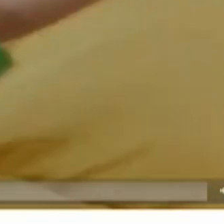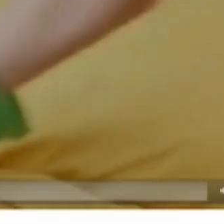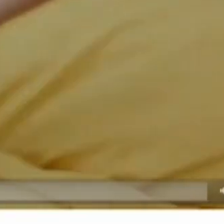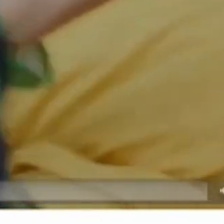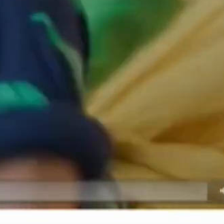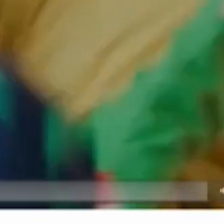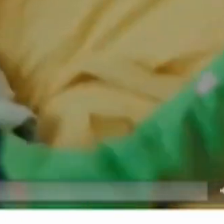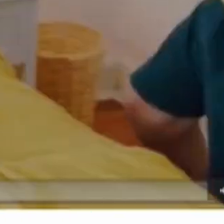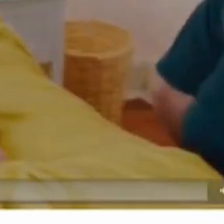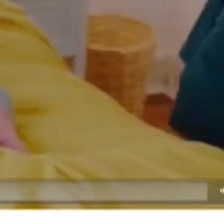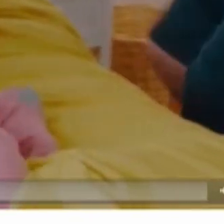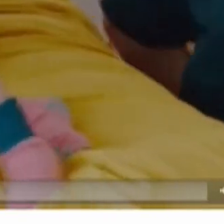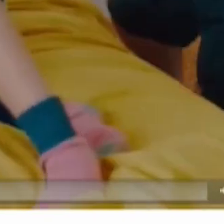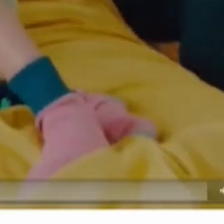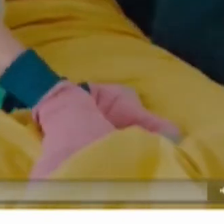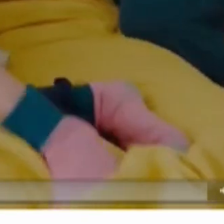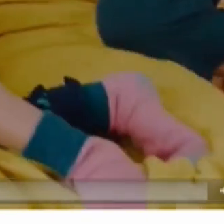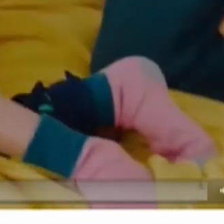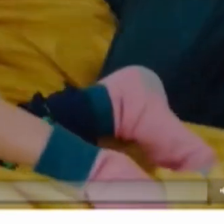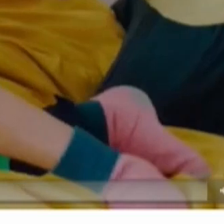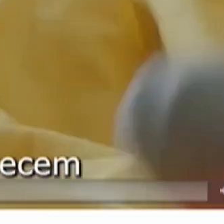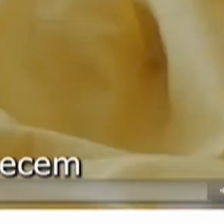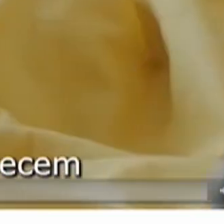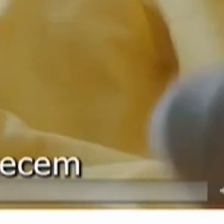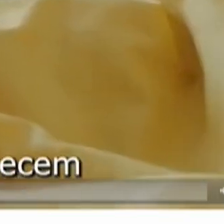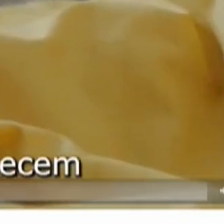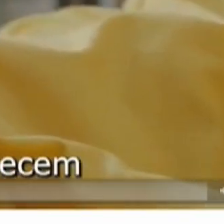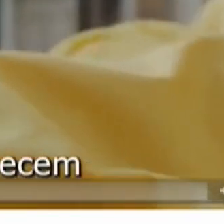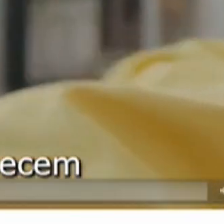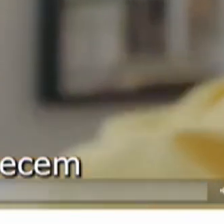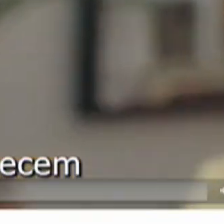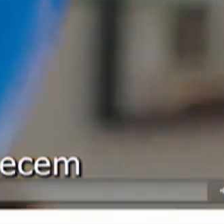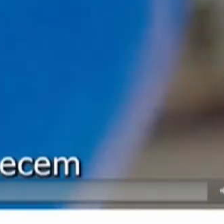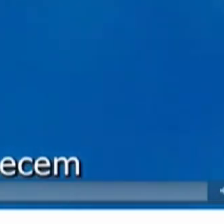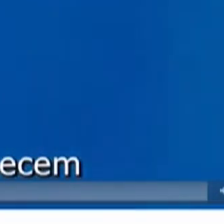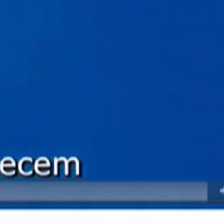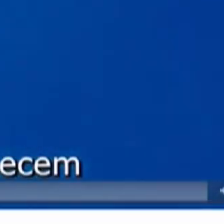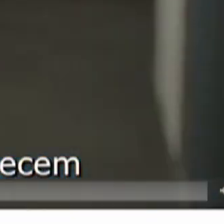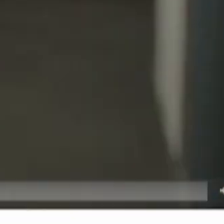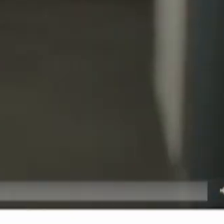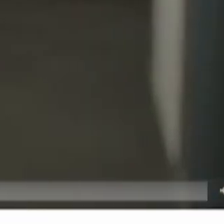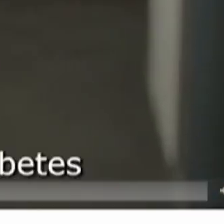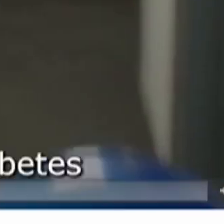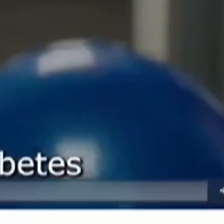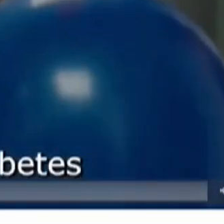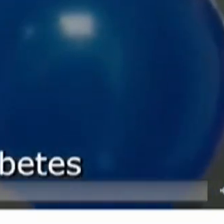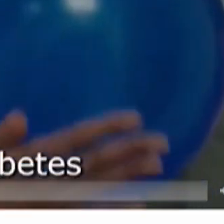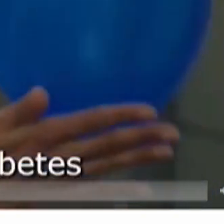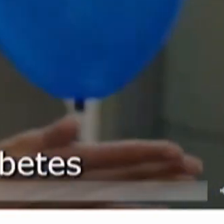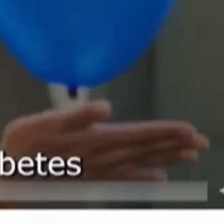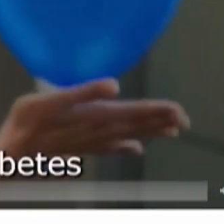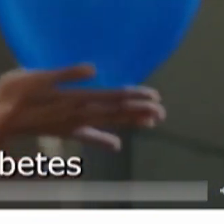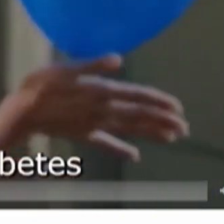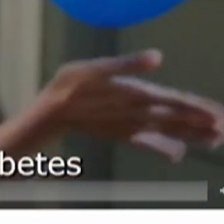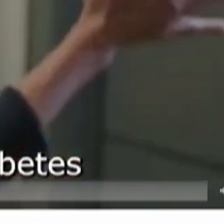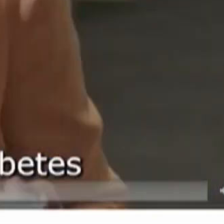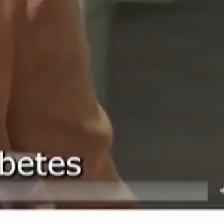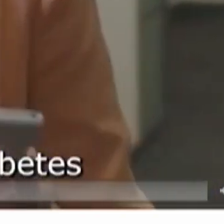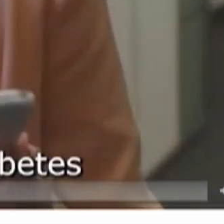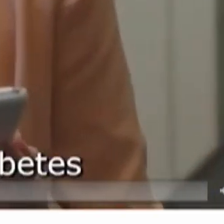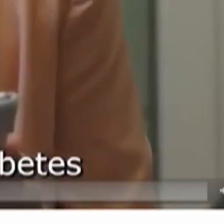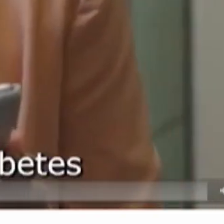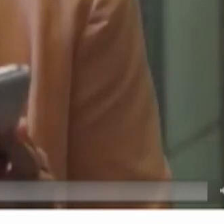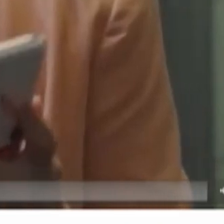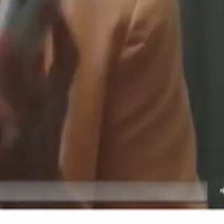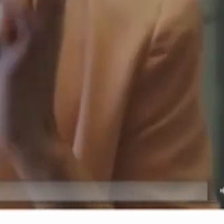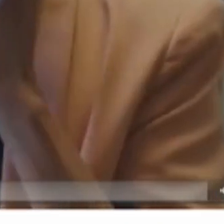cair. É uma coisa difícil de explicar, mesmo para as pessoas que mais nos conhecem. Equilibrar os altos e baixos da vida